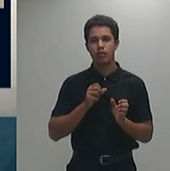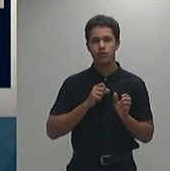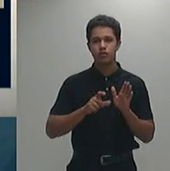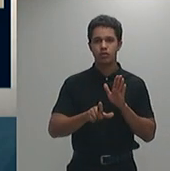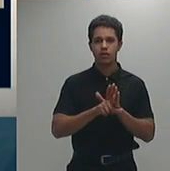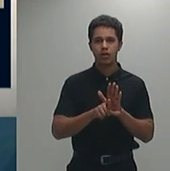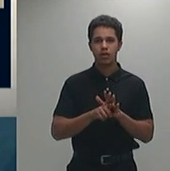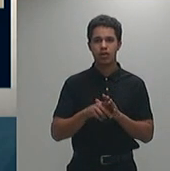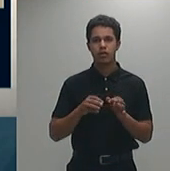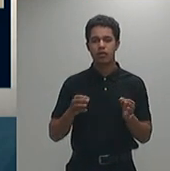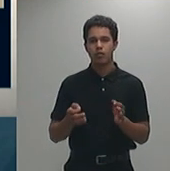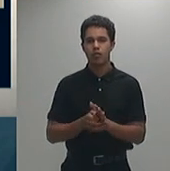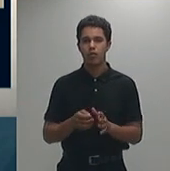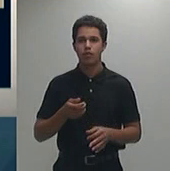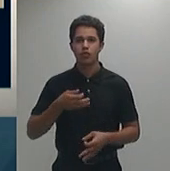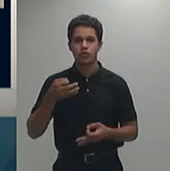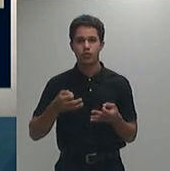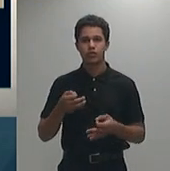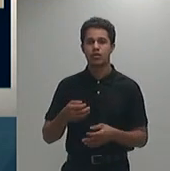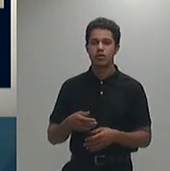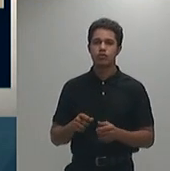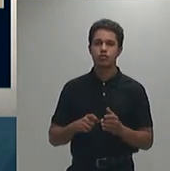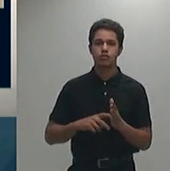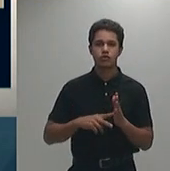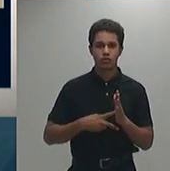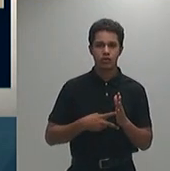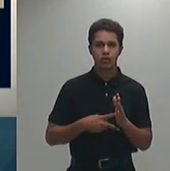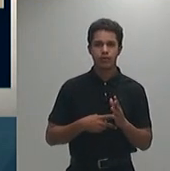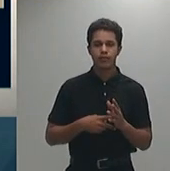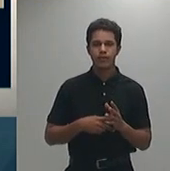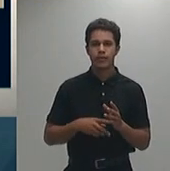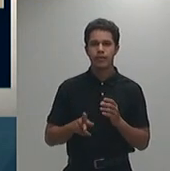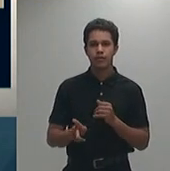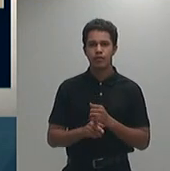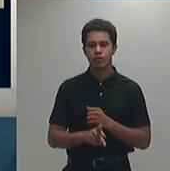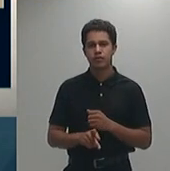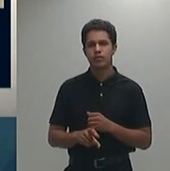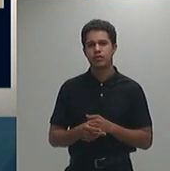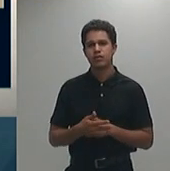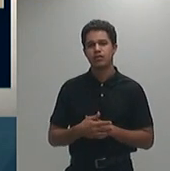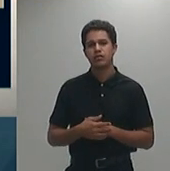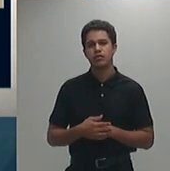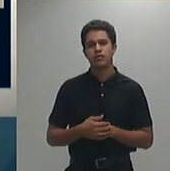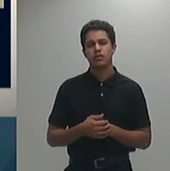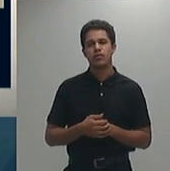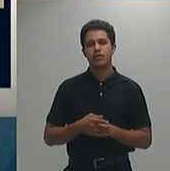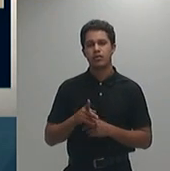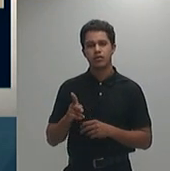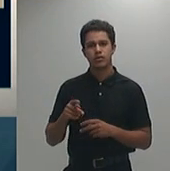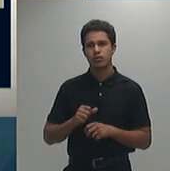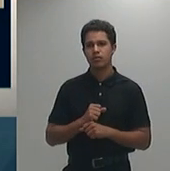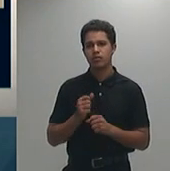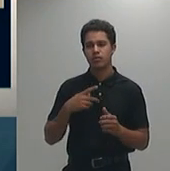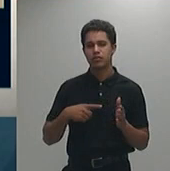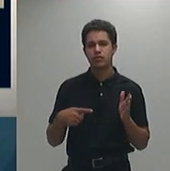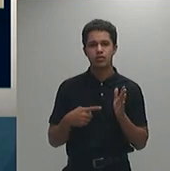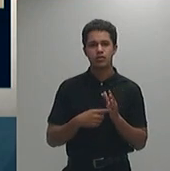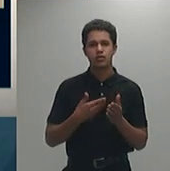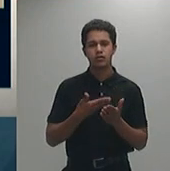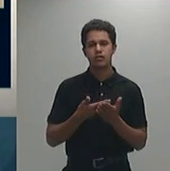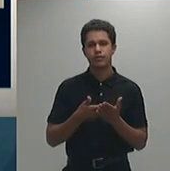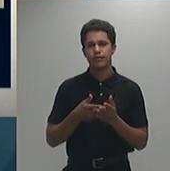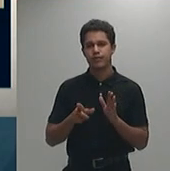da ação social o professor José Carlos Barbosa Moreira insuperável em seu superava apontamentos para um estudo sistemático da legitimação